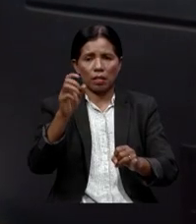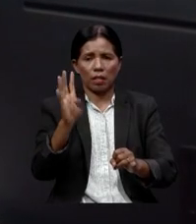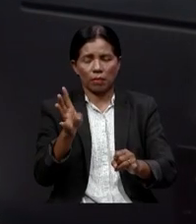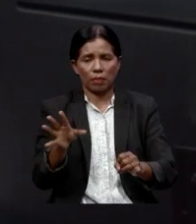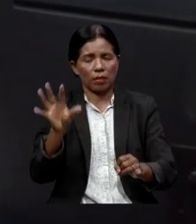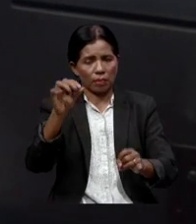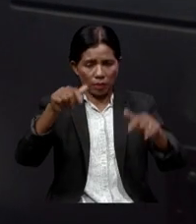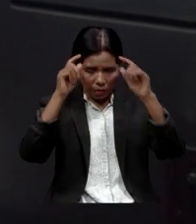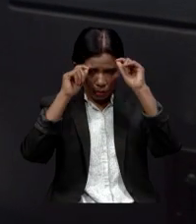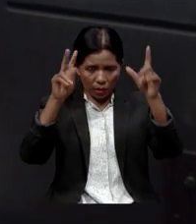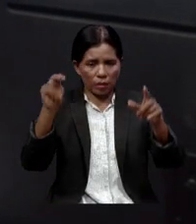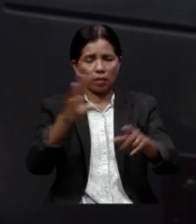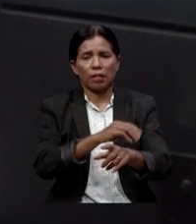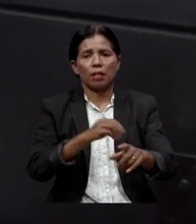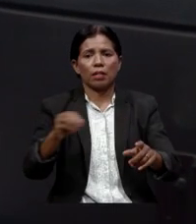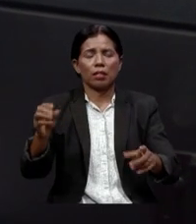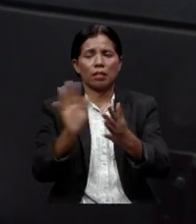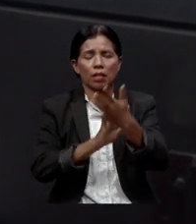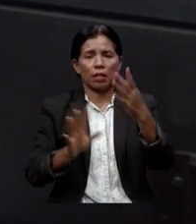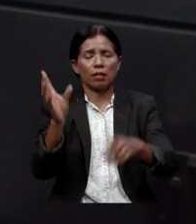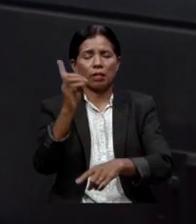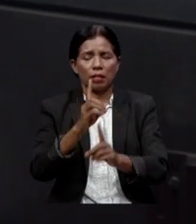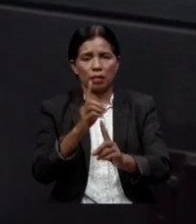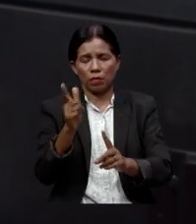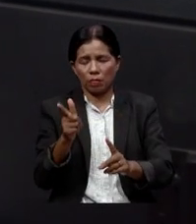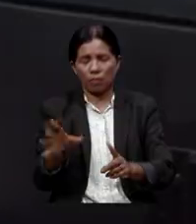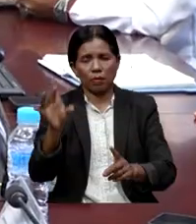Recensia Timor-Leste nien, debe se celebra e loron ruanulo